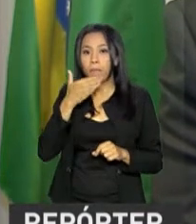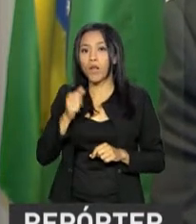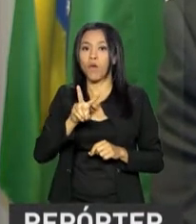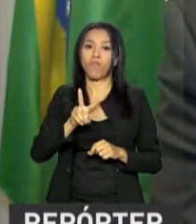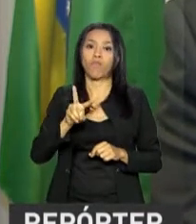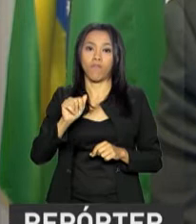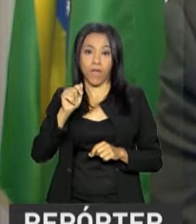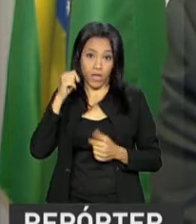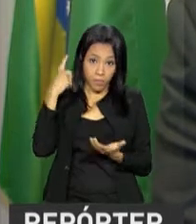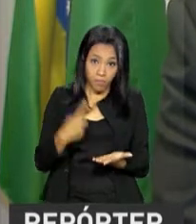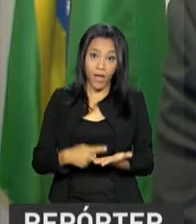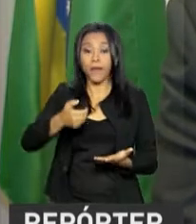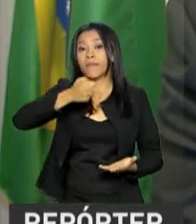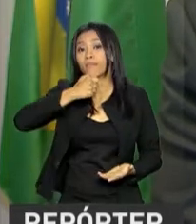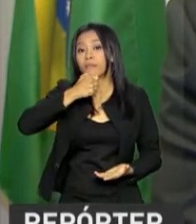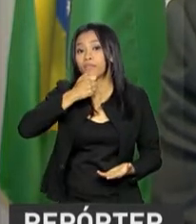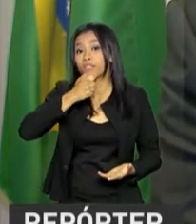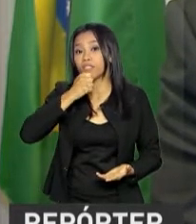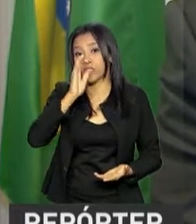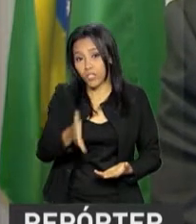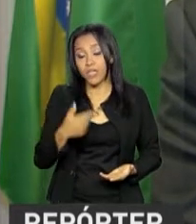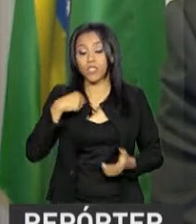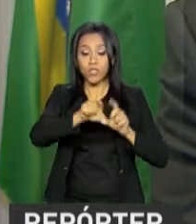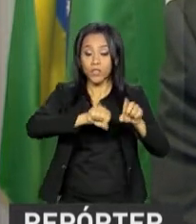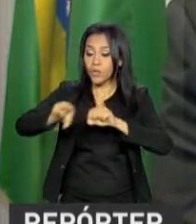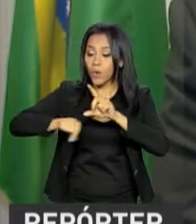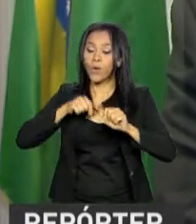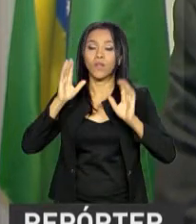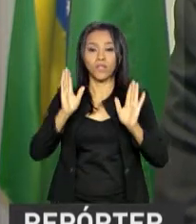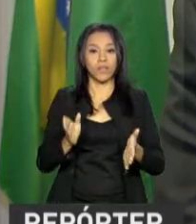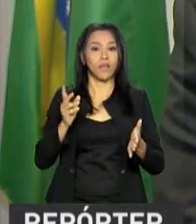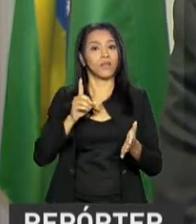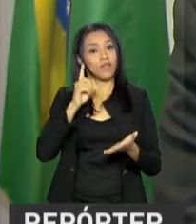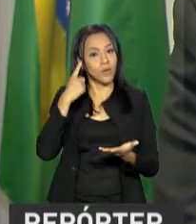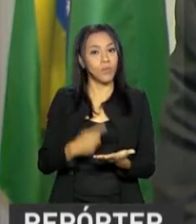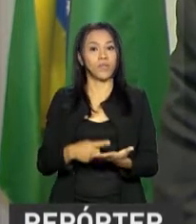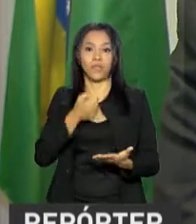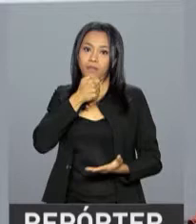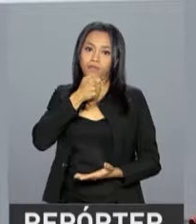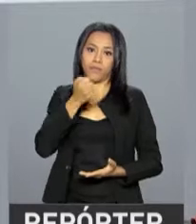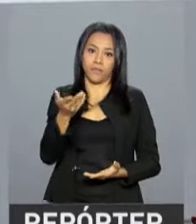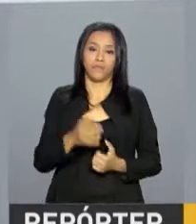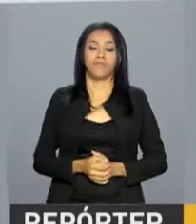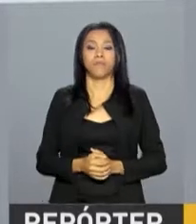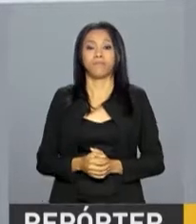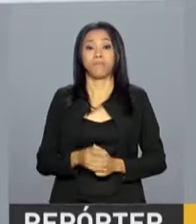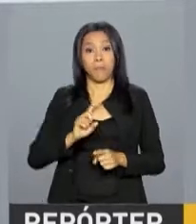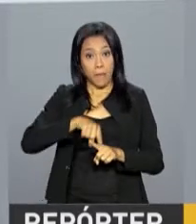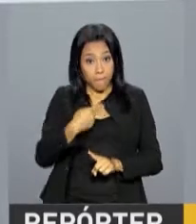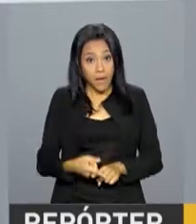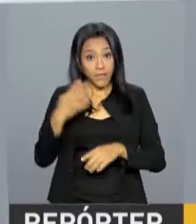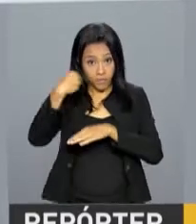marcado a sua entrevista de emprego e já faz a seleção já deixa agendado a sua entrevista para mais